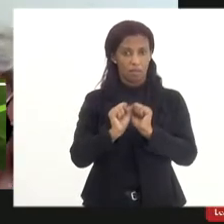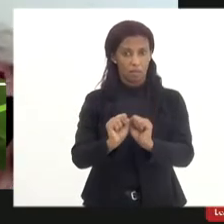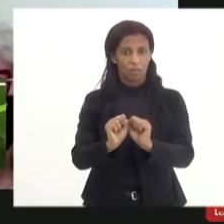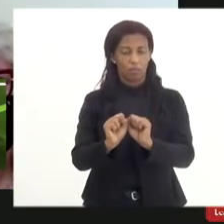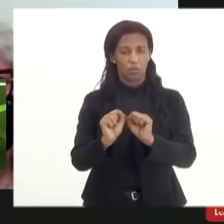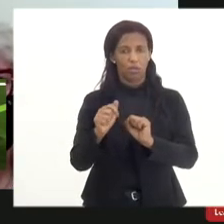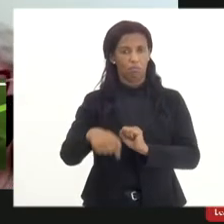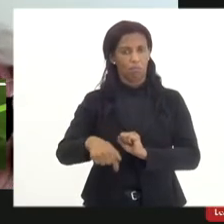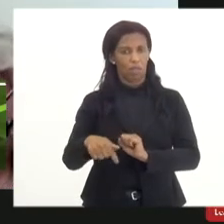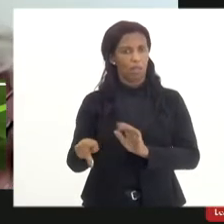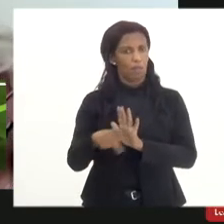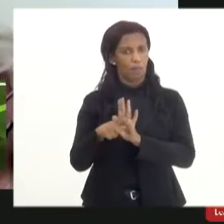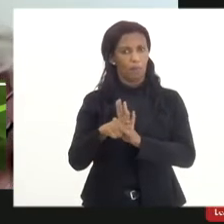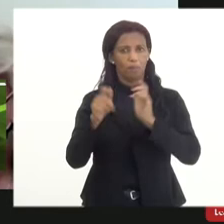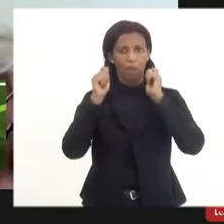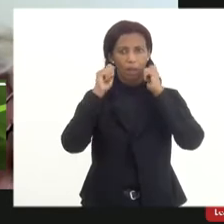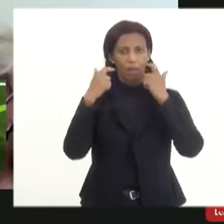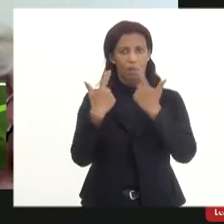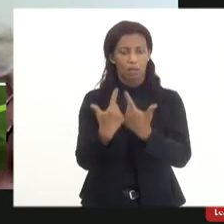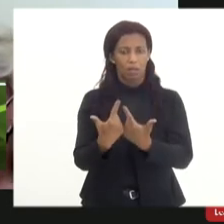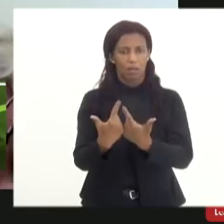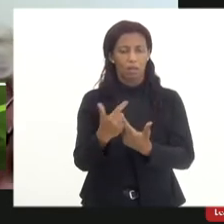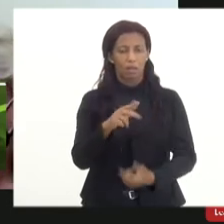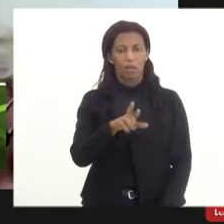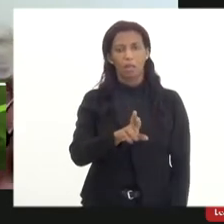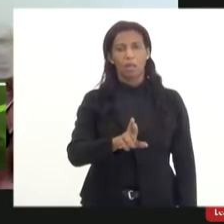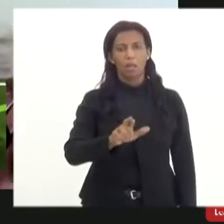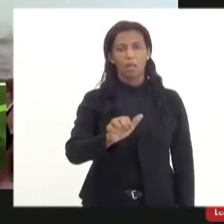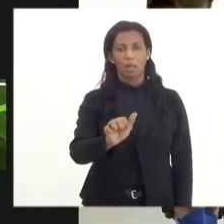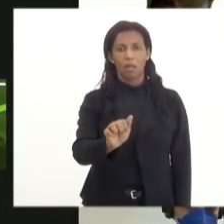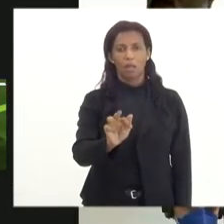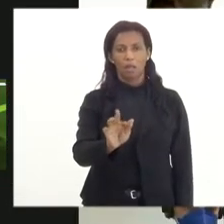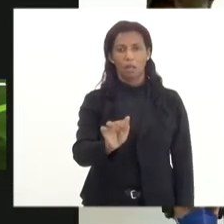da Alerj, Rafael do Amaral.